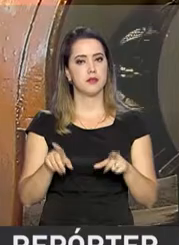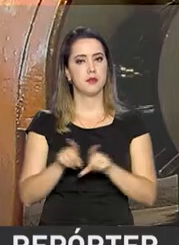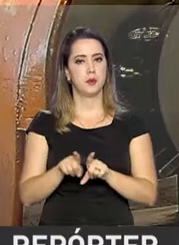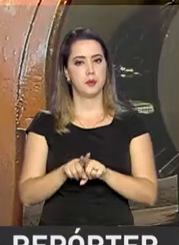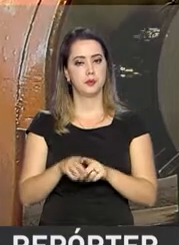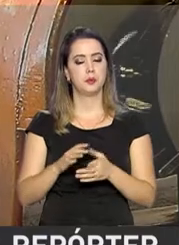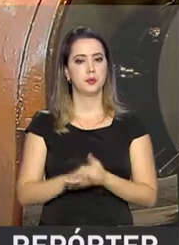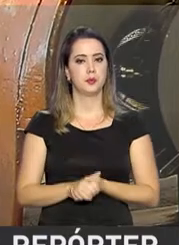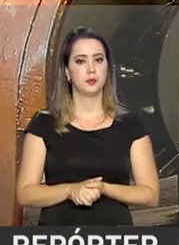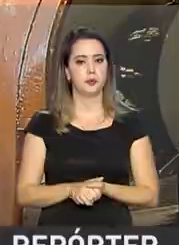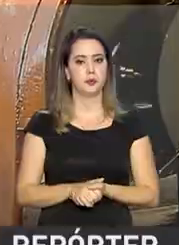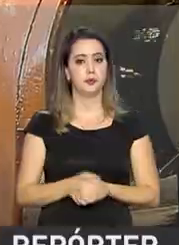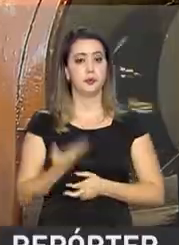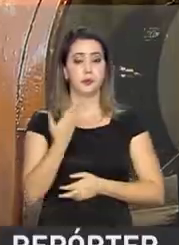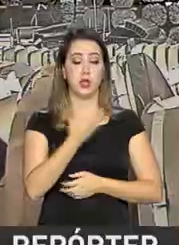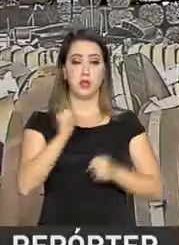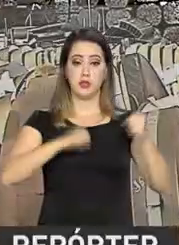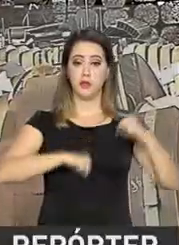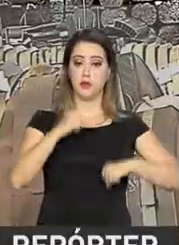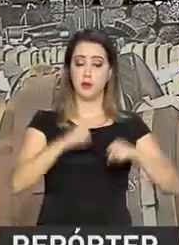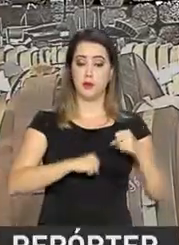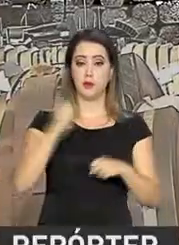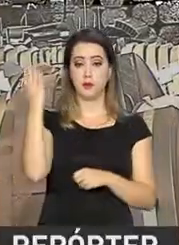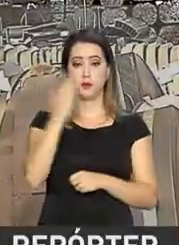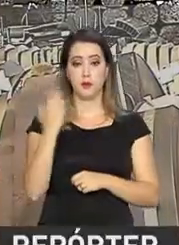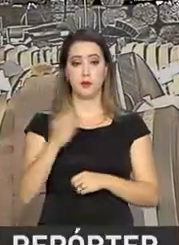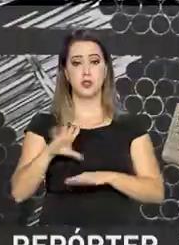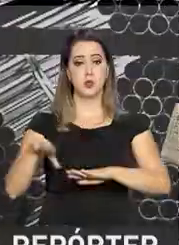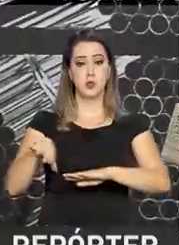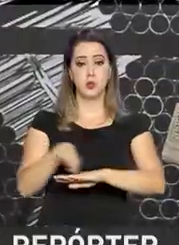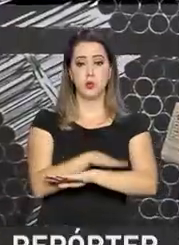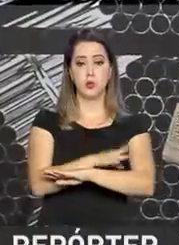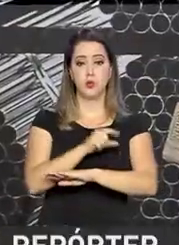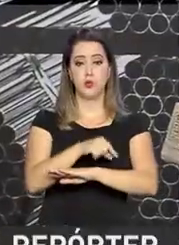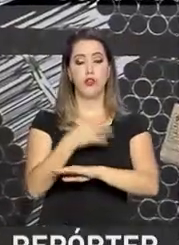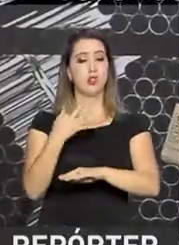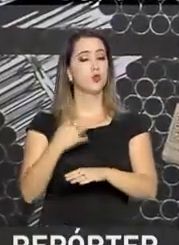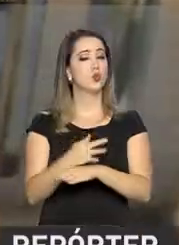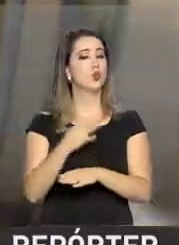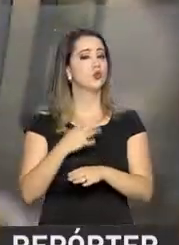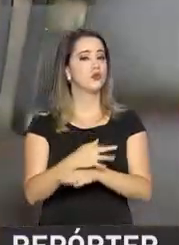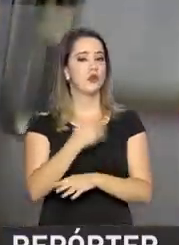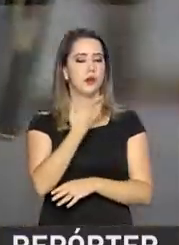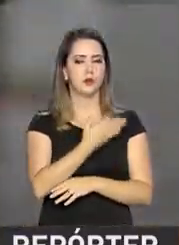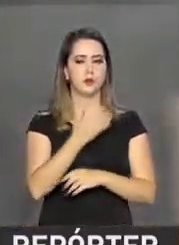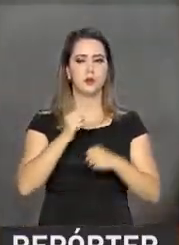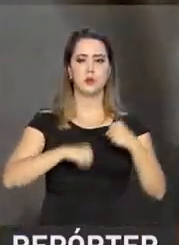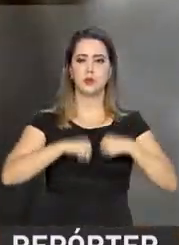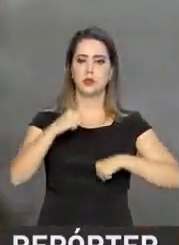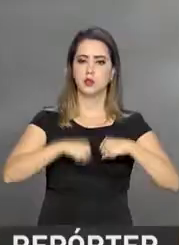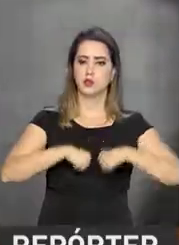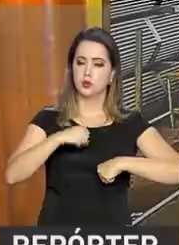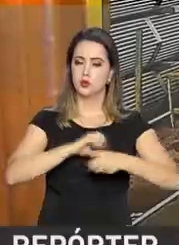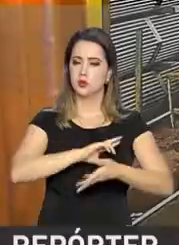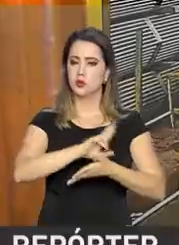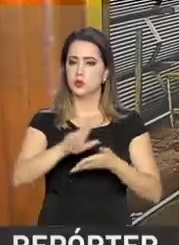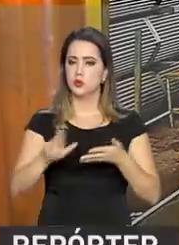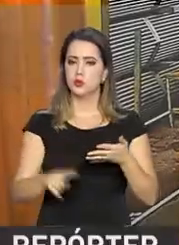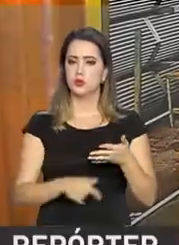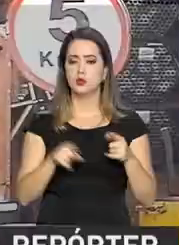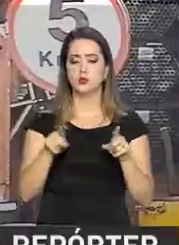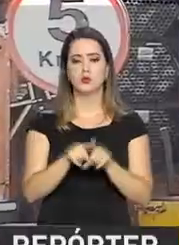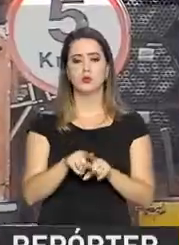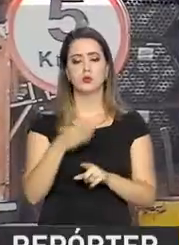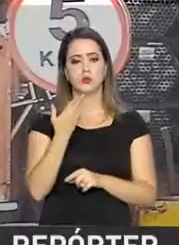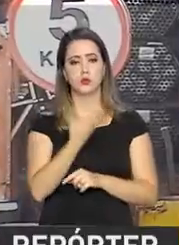E-Social. Esta fábrica em Brasília produz telhas, chapas, tubos industriais para as indústrias de metalurgia,